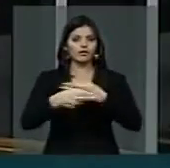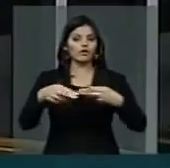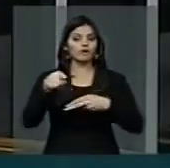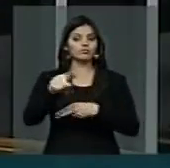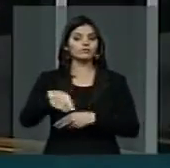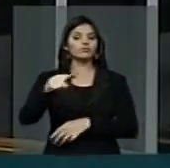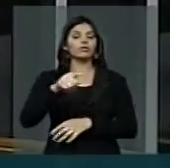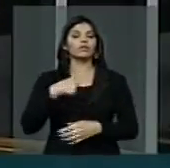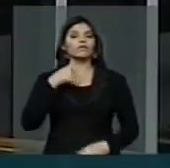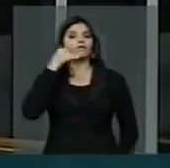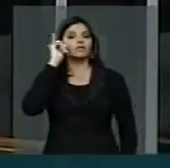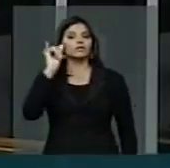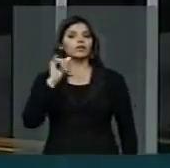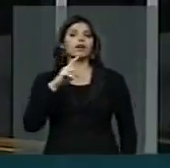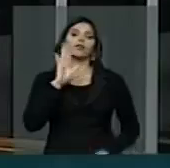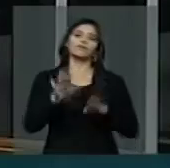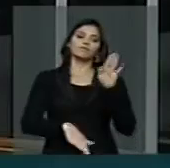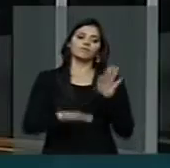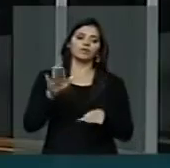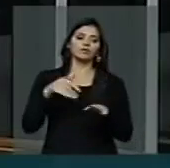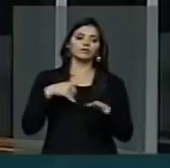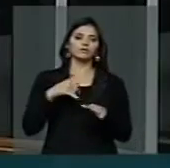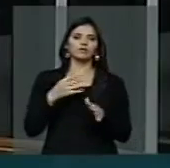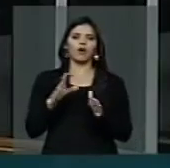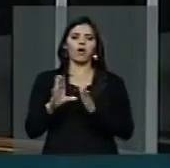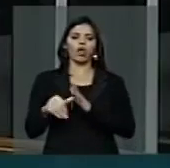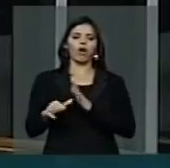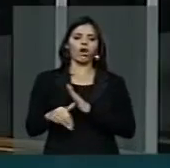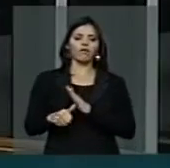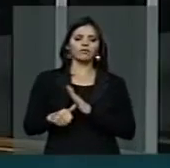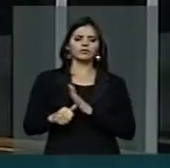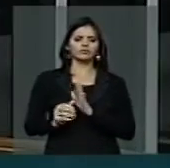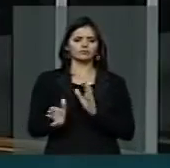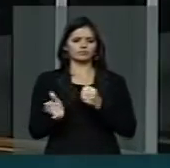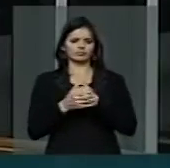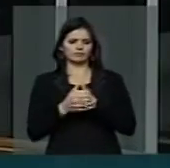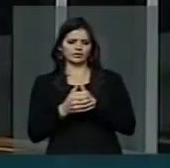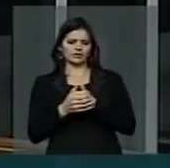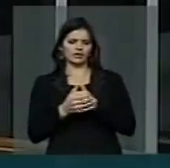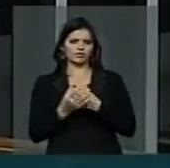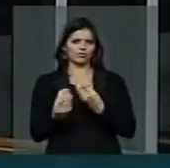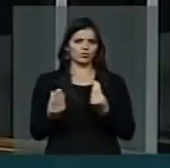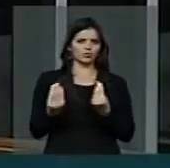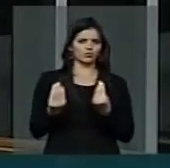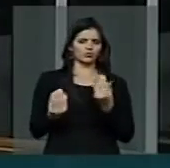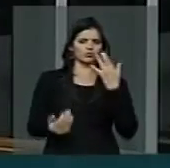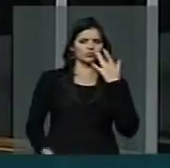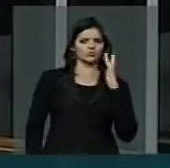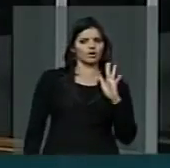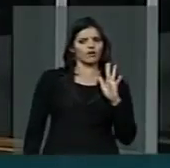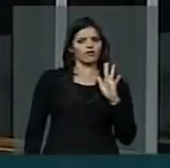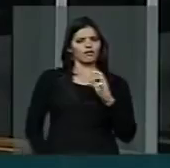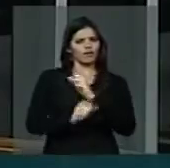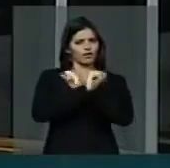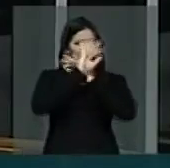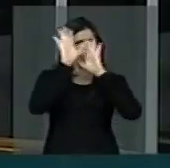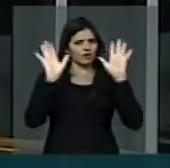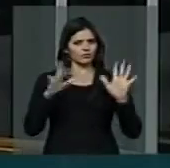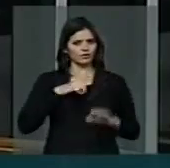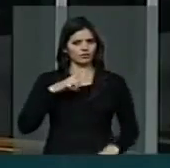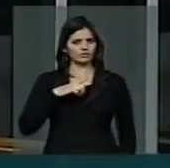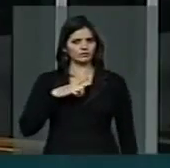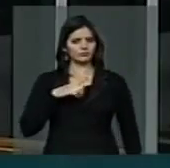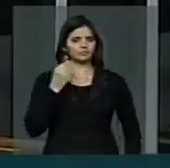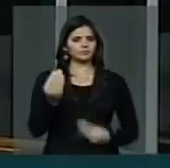seja, muitas vezes, considerado uma caixa preta? Será que é uma caixa preta? Será que não é uma caixa preta? No